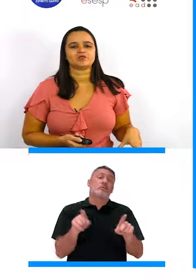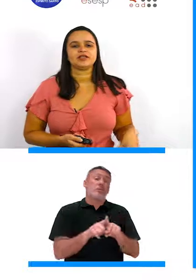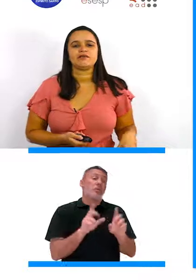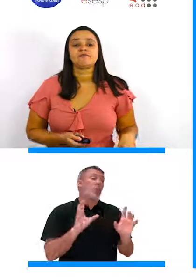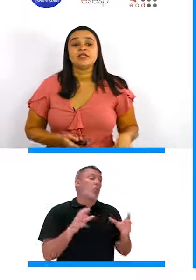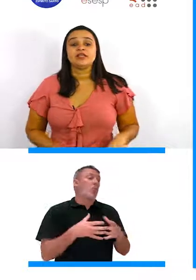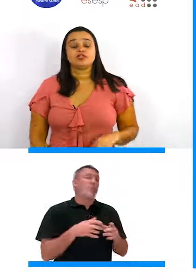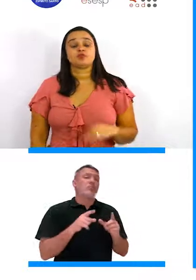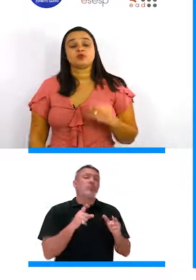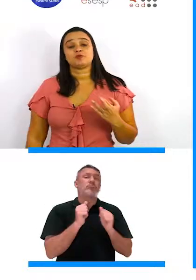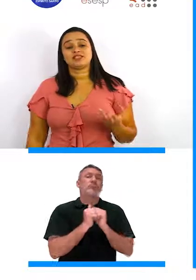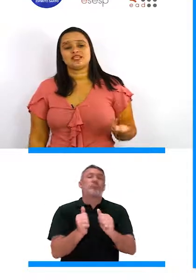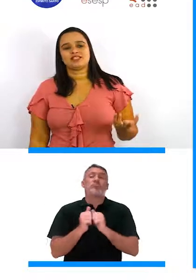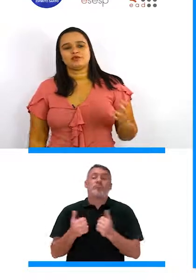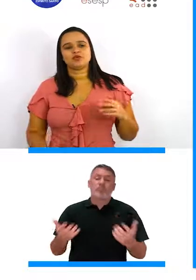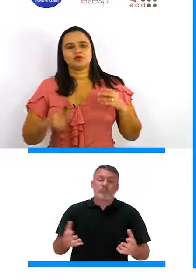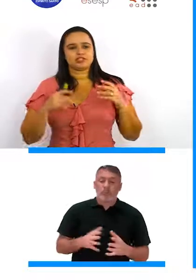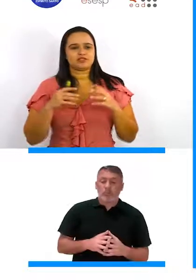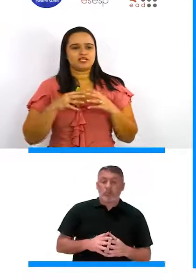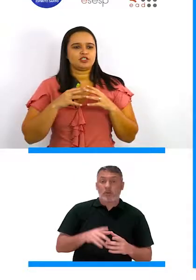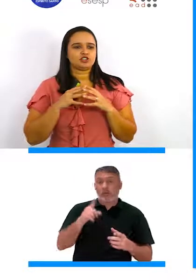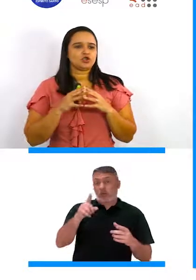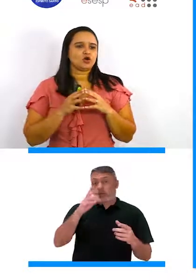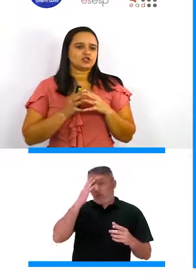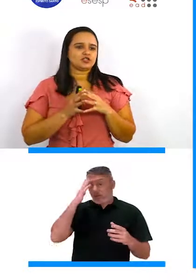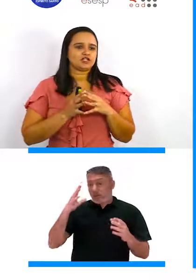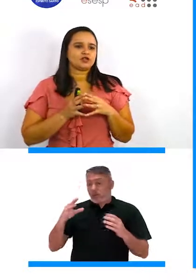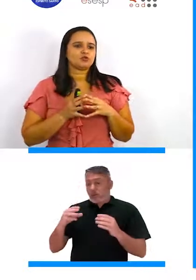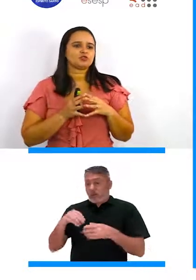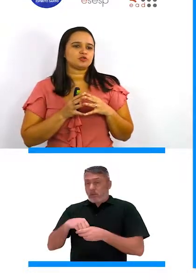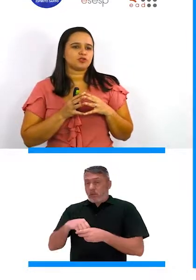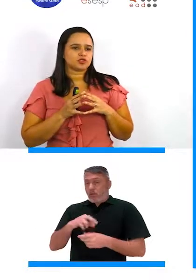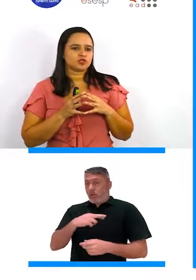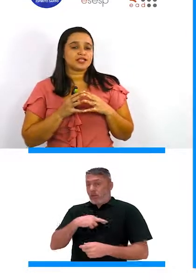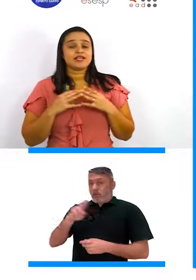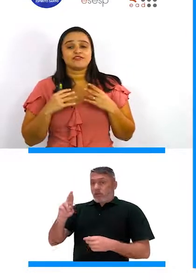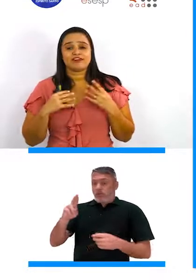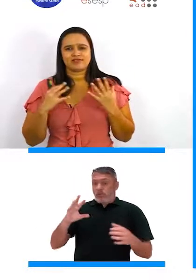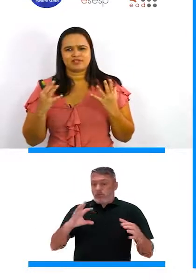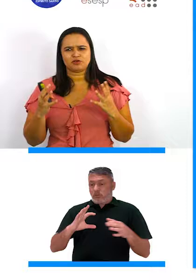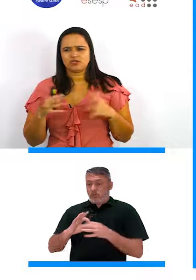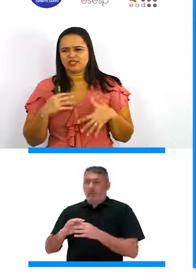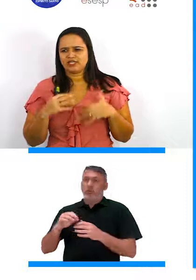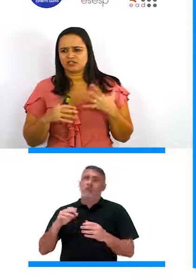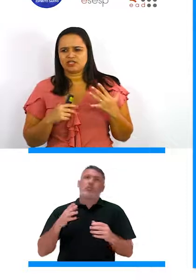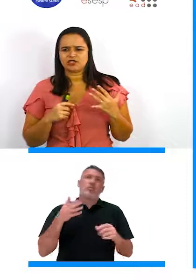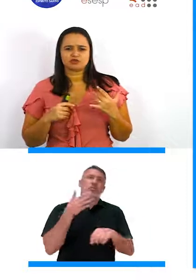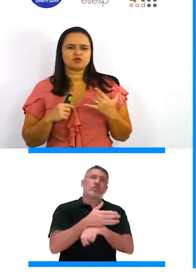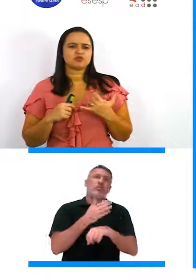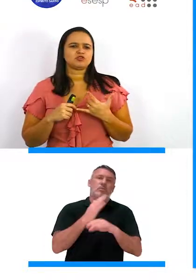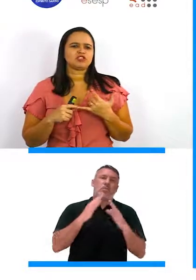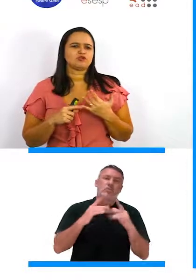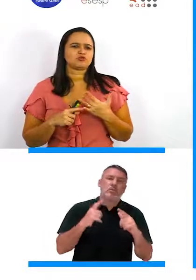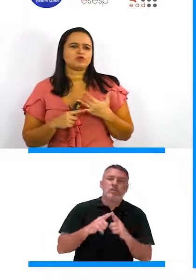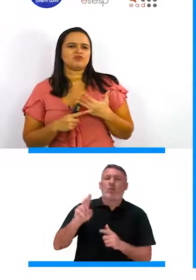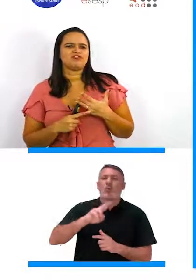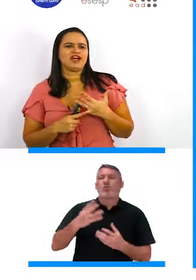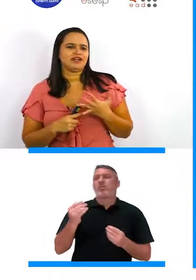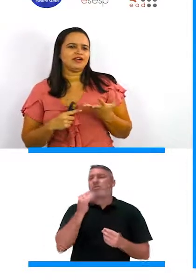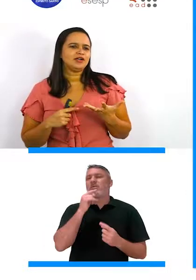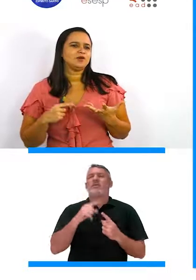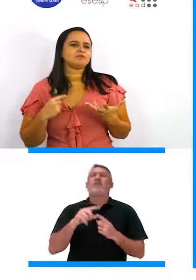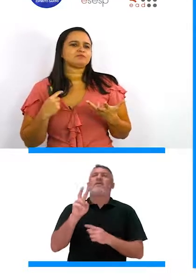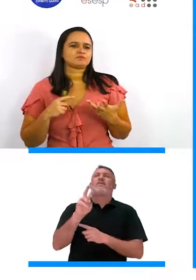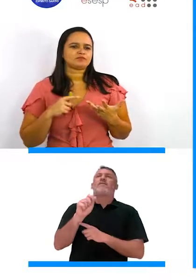grupo mesmo, né? A gente pode pensar também em contextos religiosos, né? Grupos de pessoas que frequentam alguma igreja, elas usam muito termos como